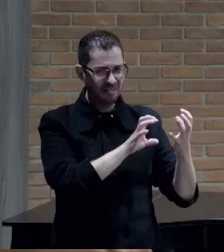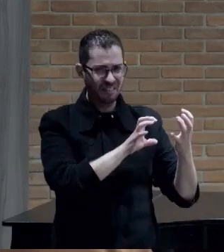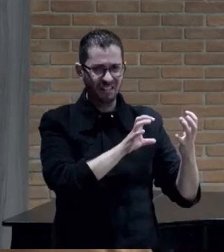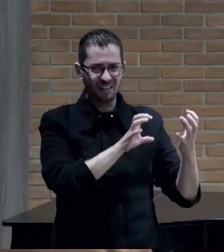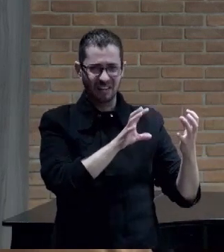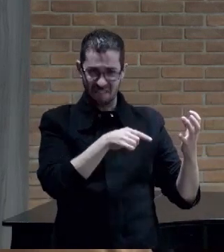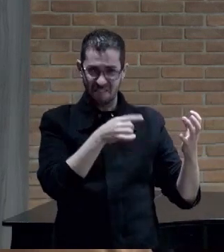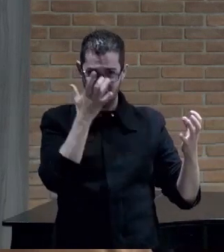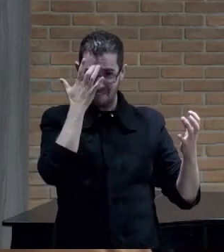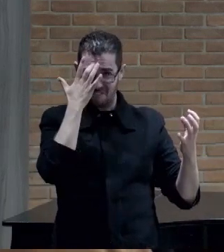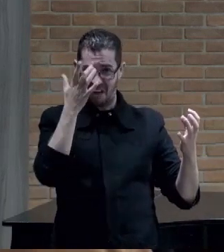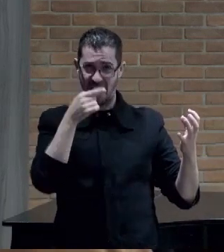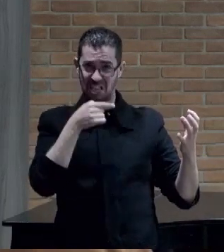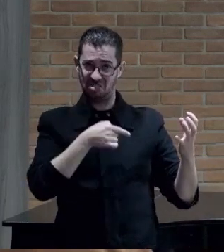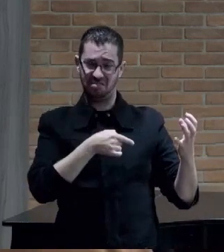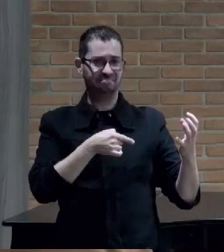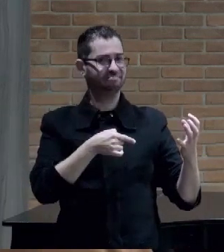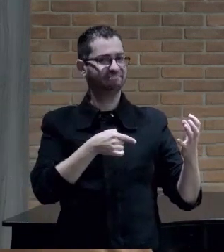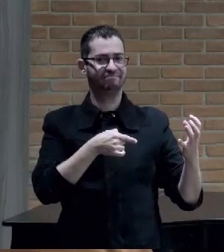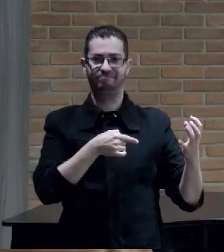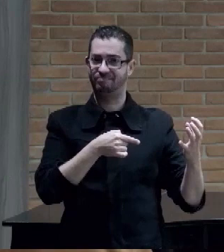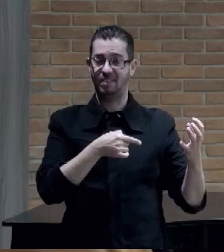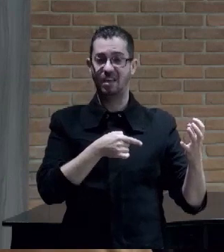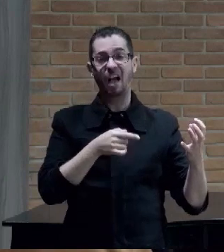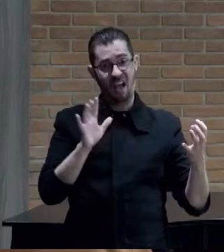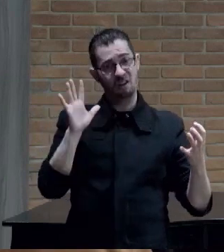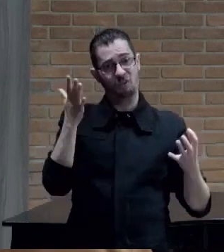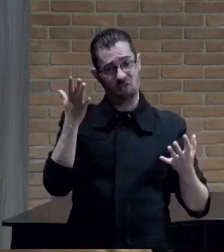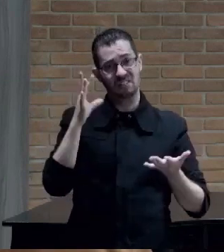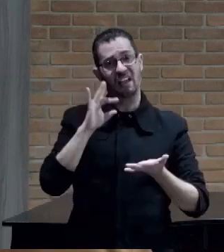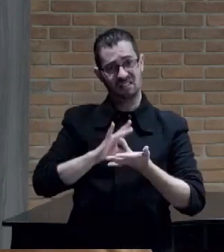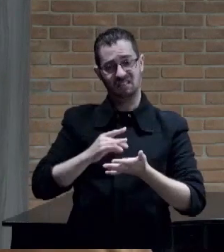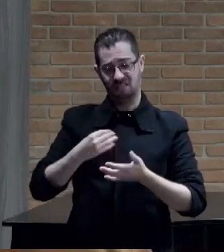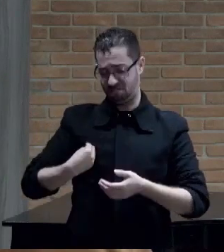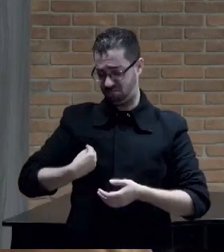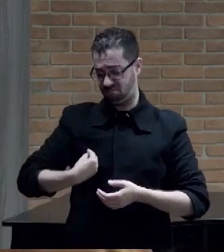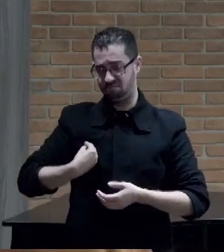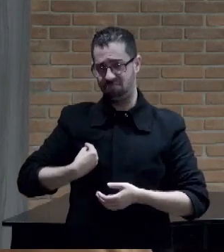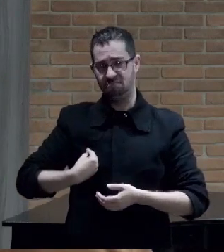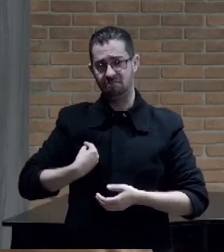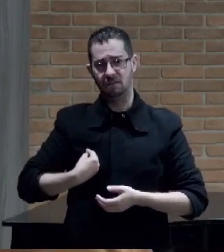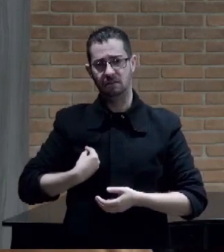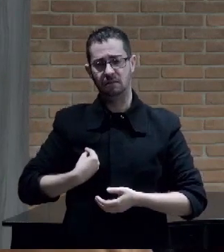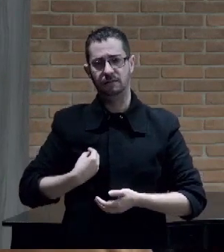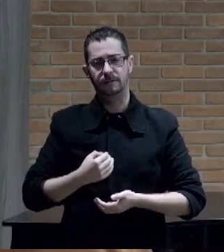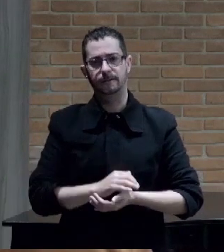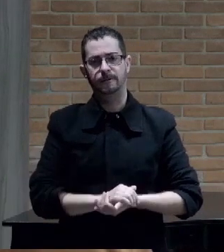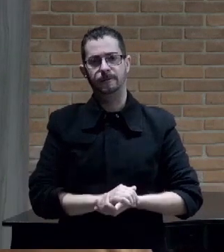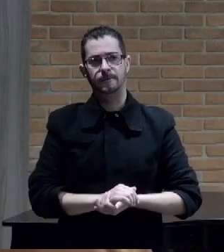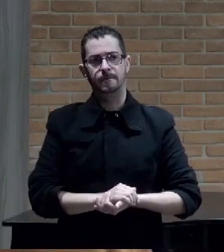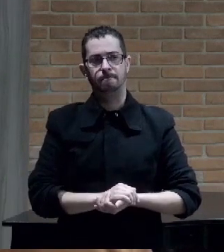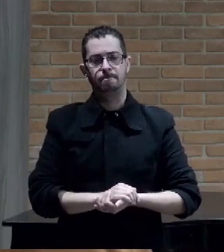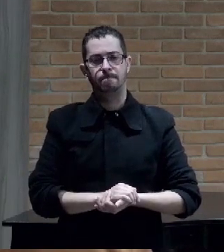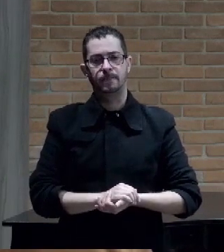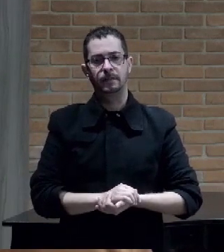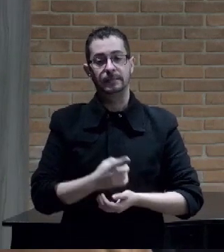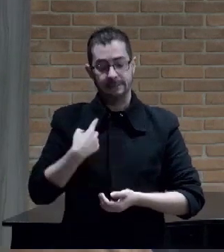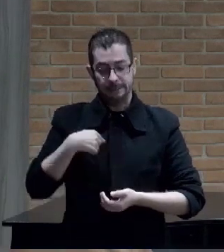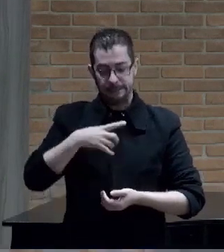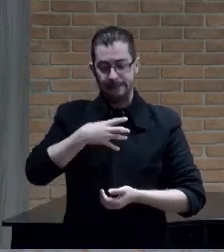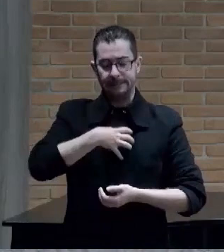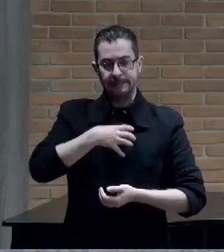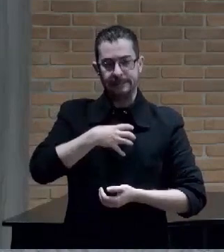ama? Mas não acontece isso? Infelizmente acontece. É altamente